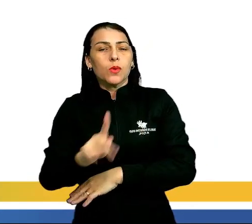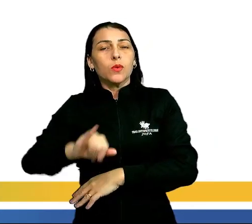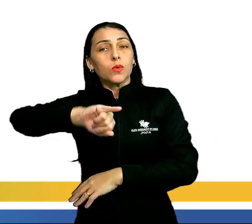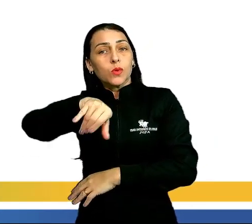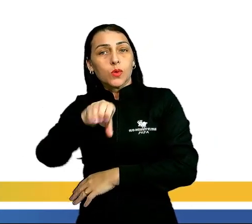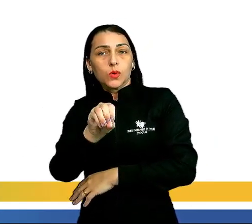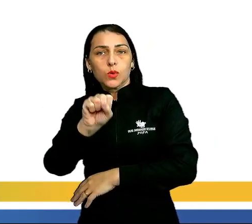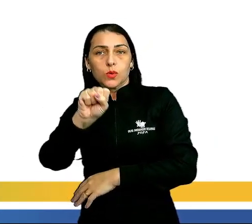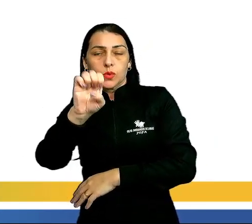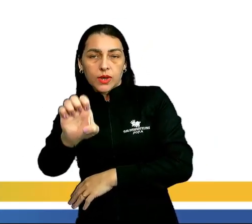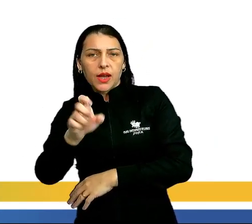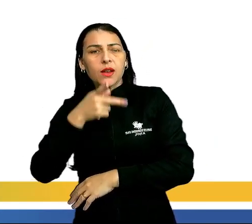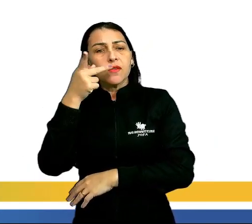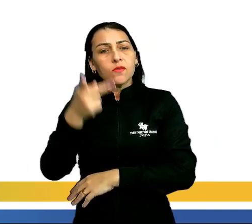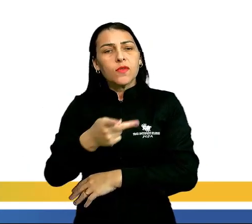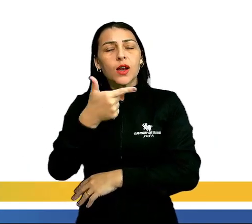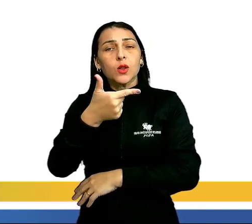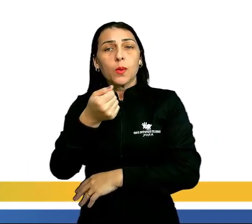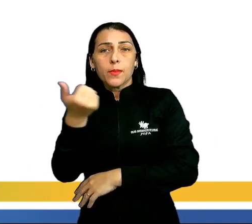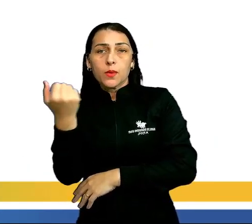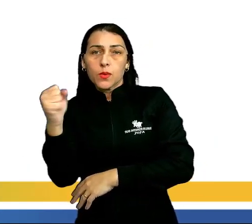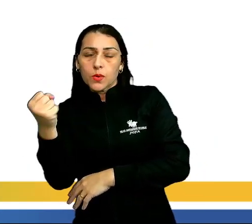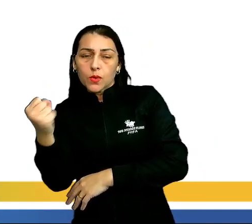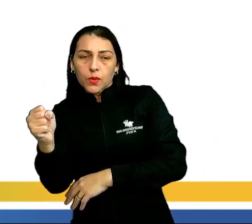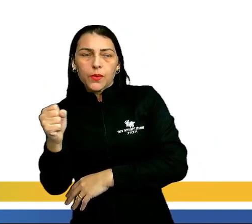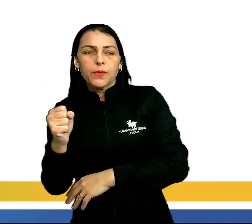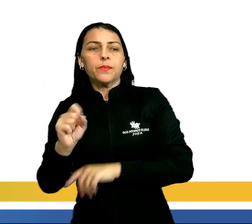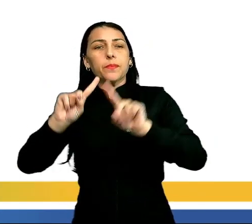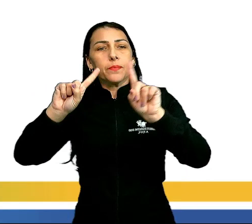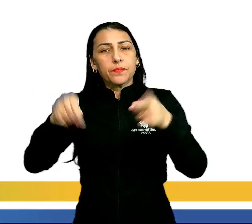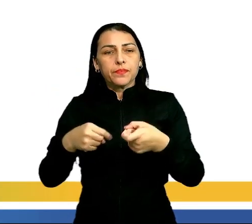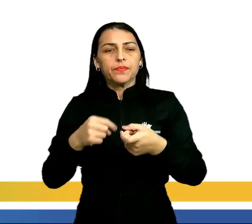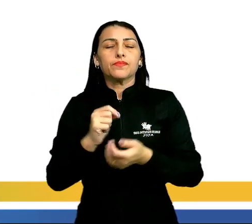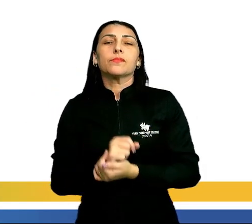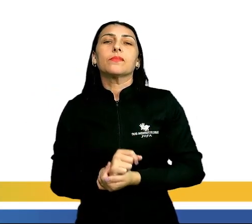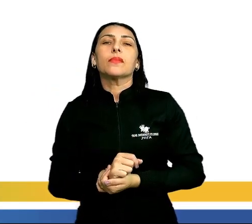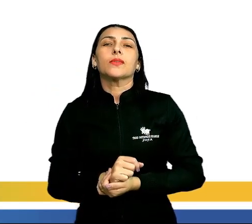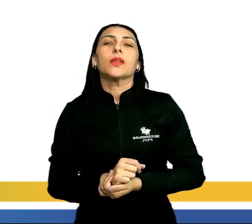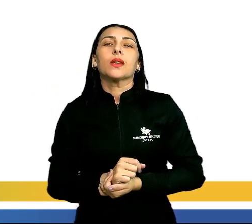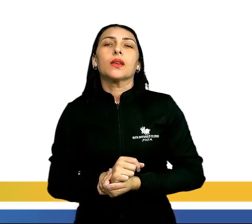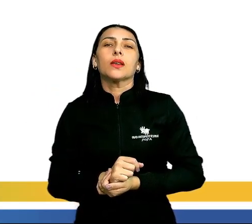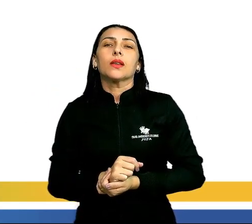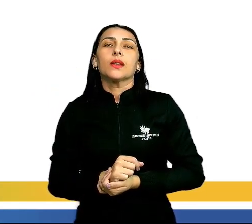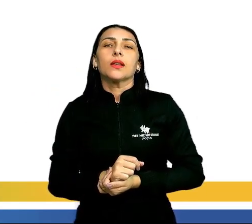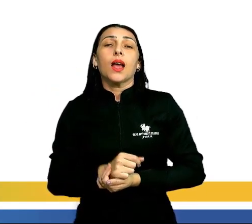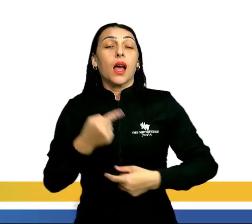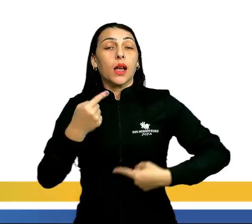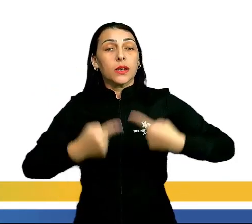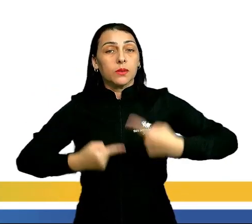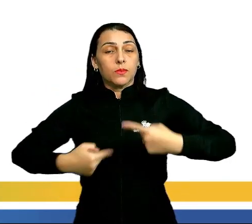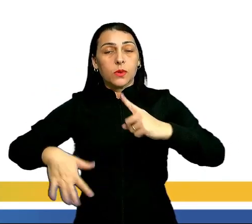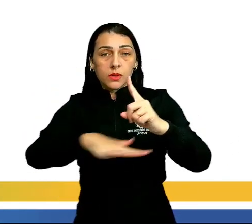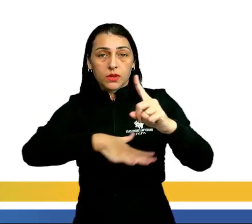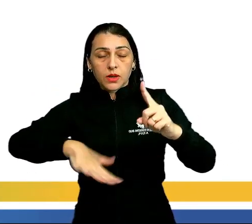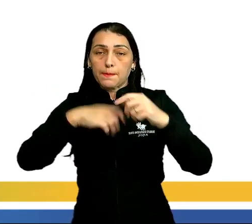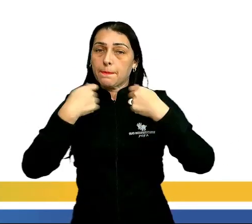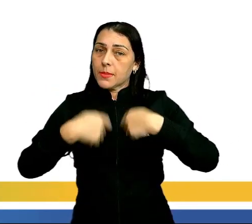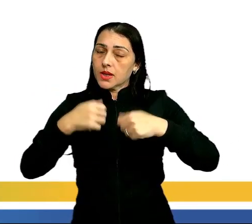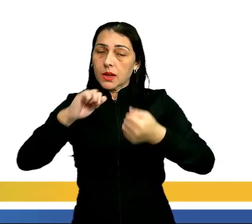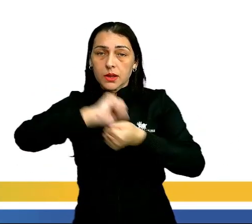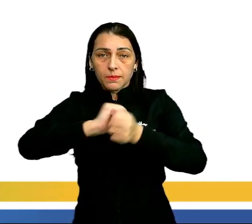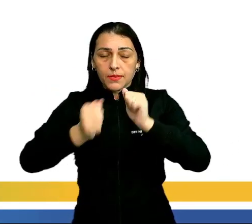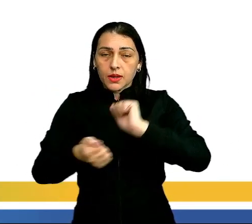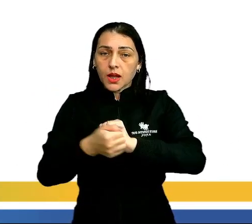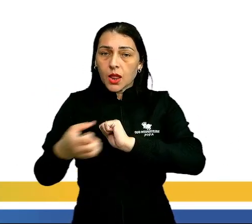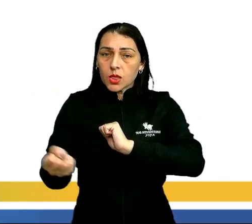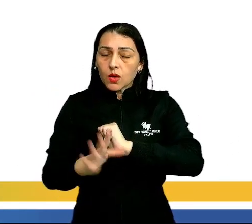José Eustáquio Alves, ele falou isso em 2008, abre aspas, ele disse o seguinte: as políticas sociais que devem se